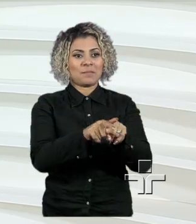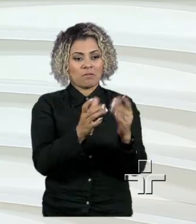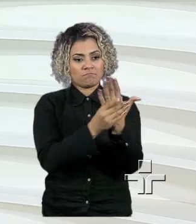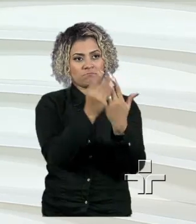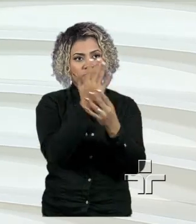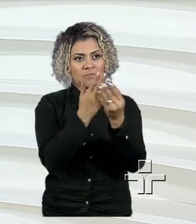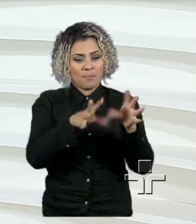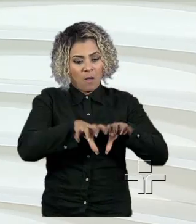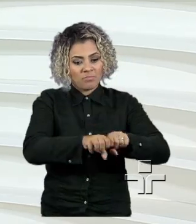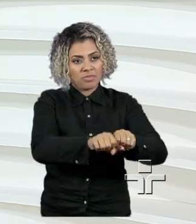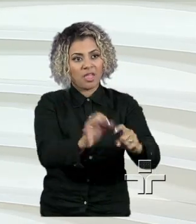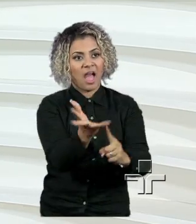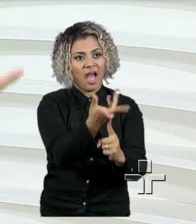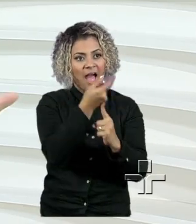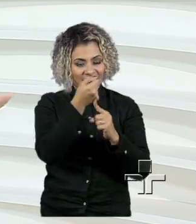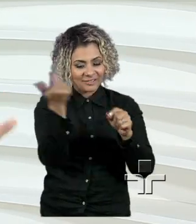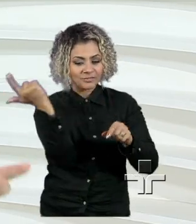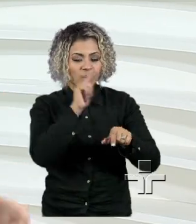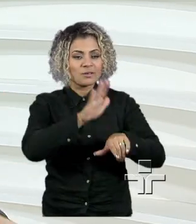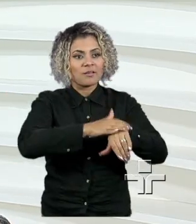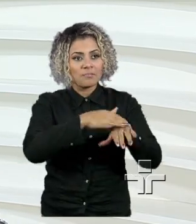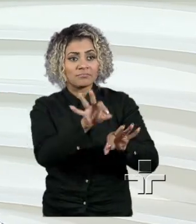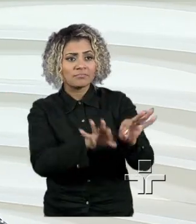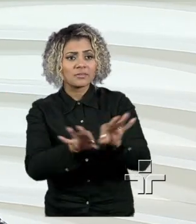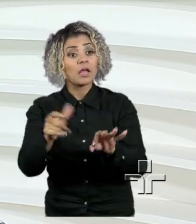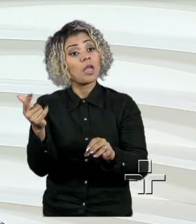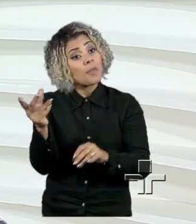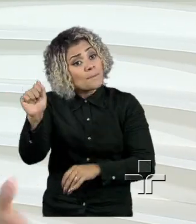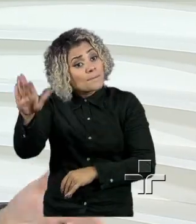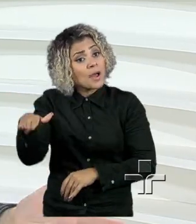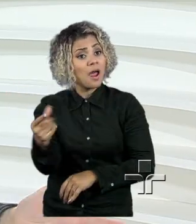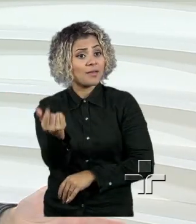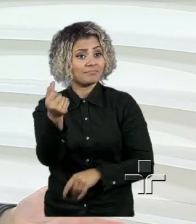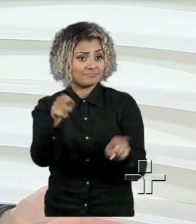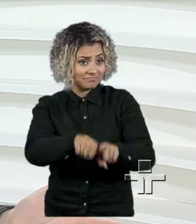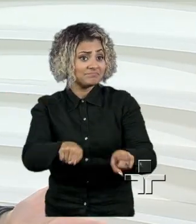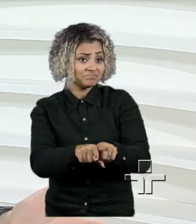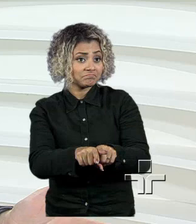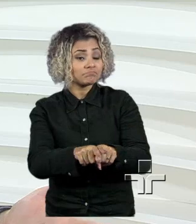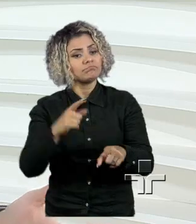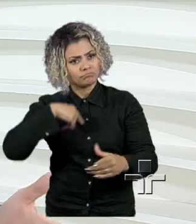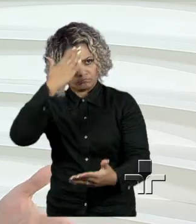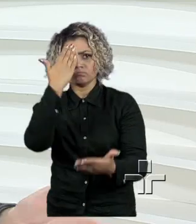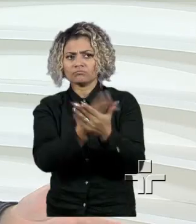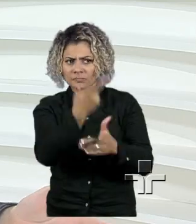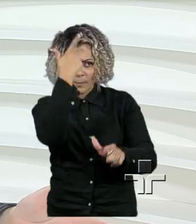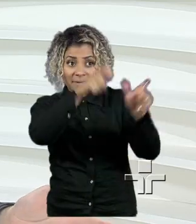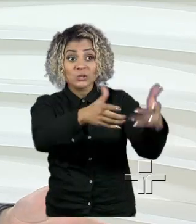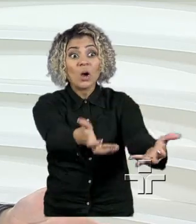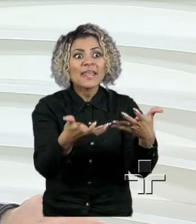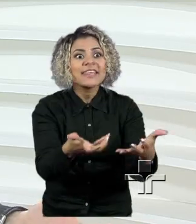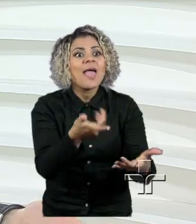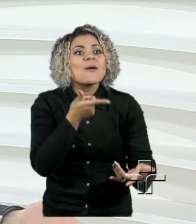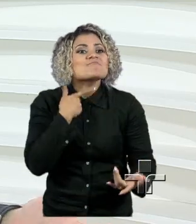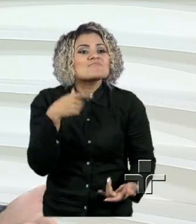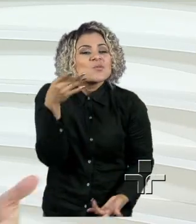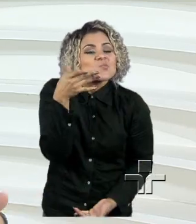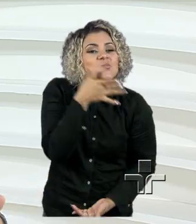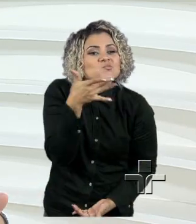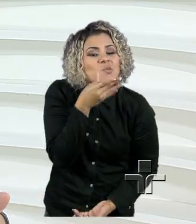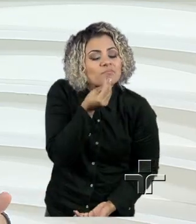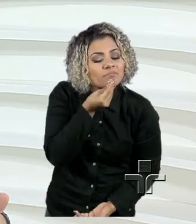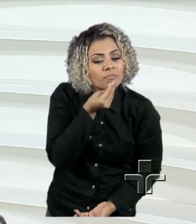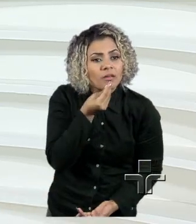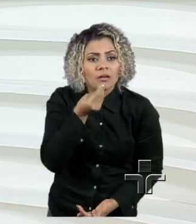da qualidade, com uma possibilidade de preço. Então, eu sempre acreditei que as pessoas gostam do que é bom, elas eventualmente não têm dinheiro